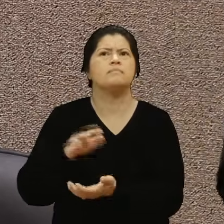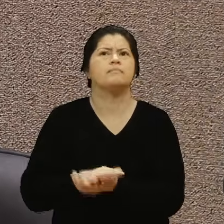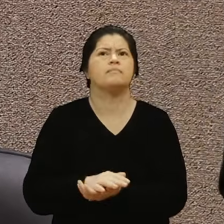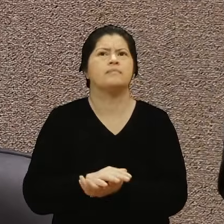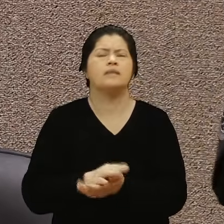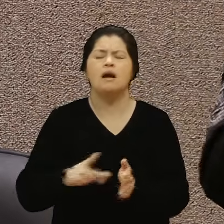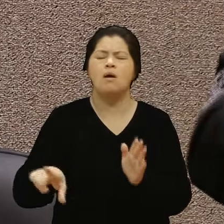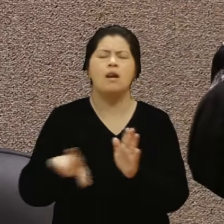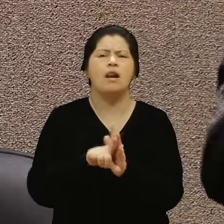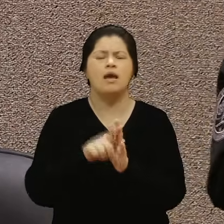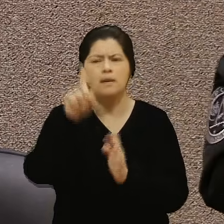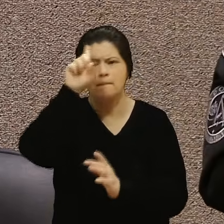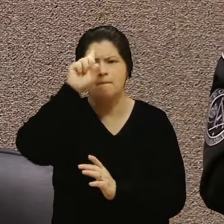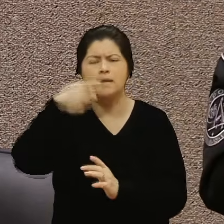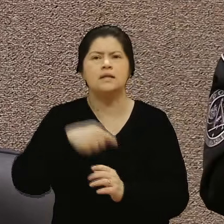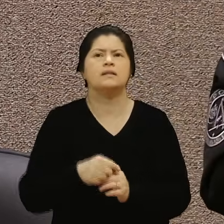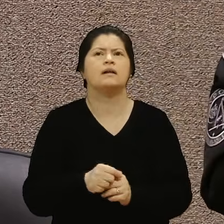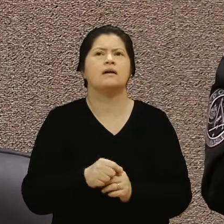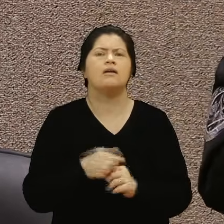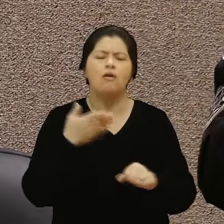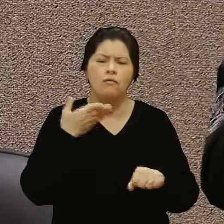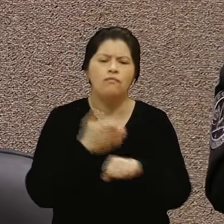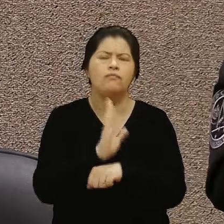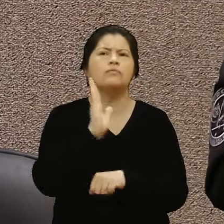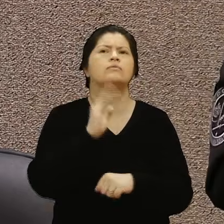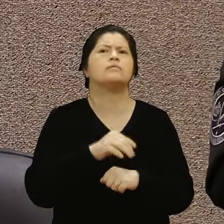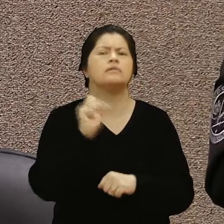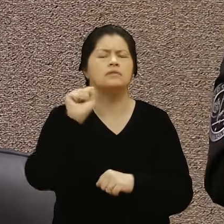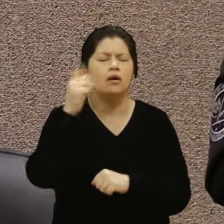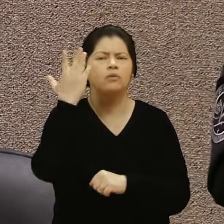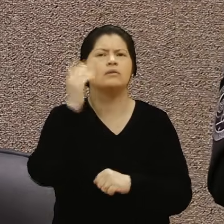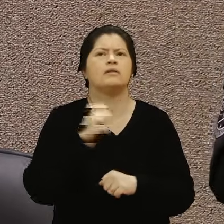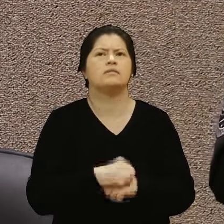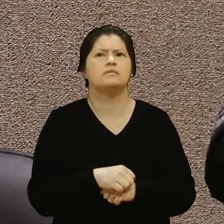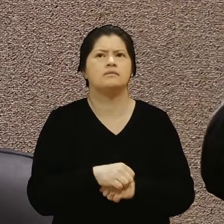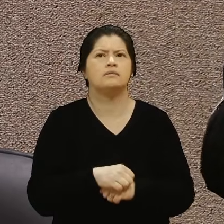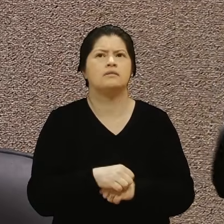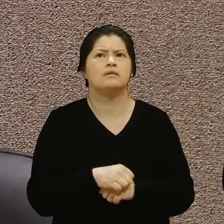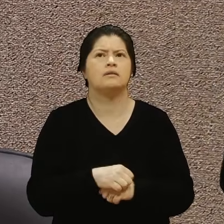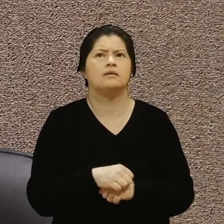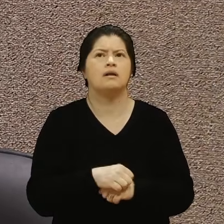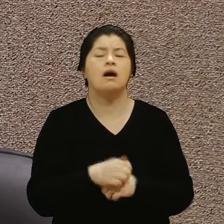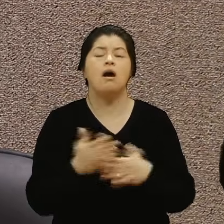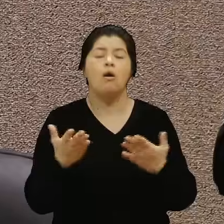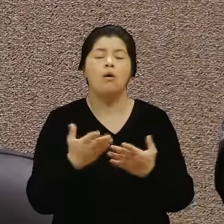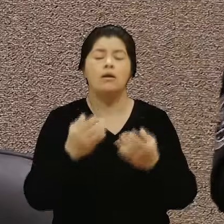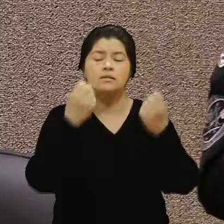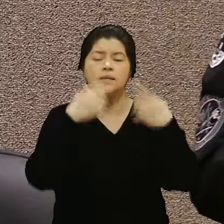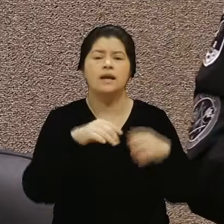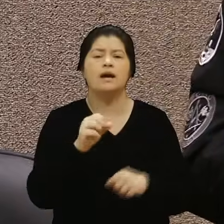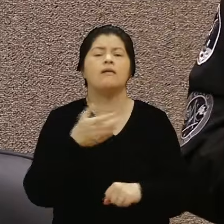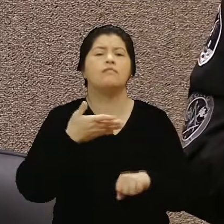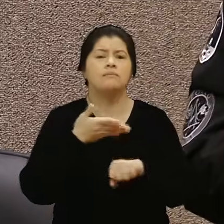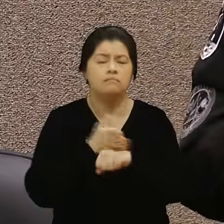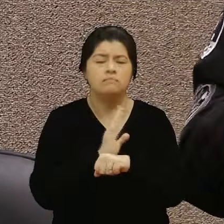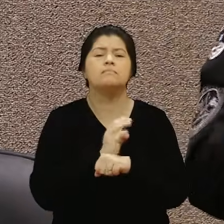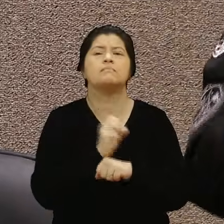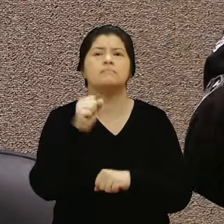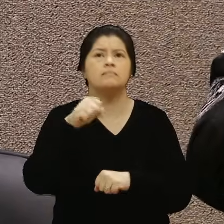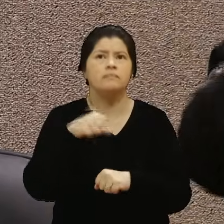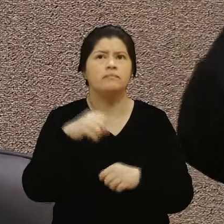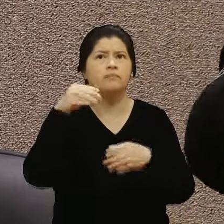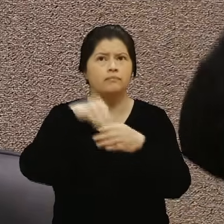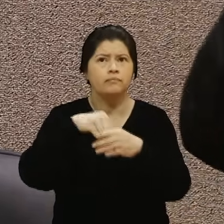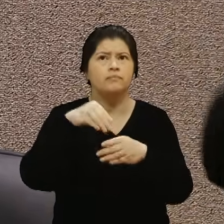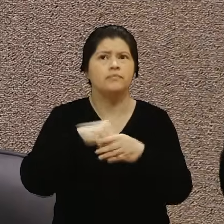lei determina. E eu sou totalmente favorável que isso aconteça. Então, quero deixar aqui bem claro que votarei favorável, porque